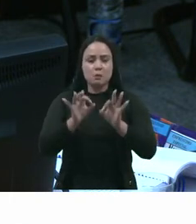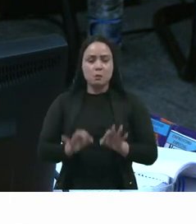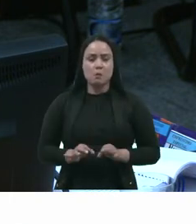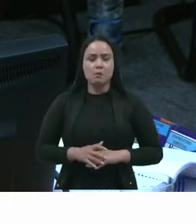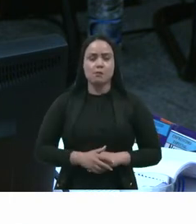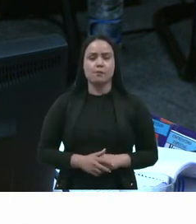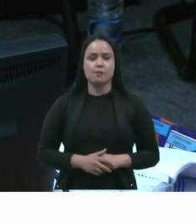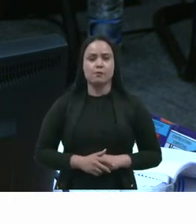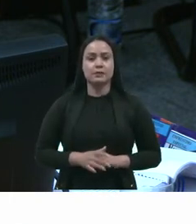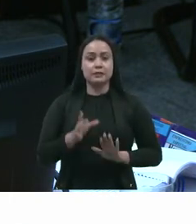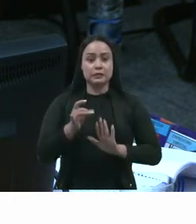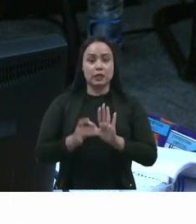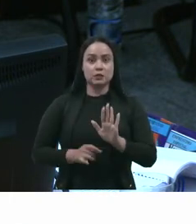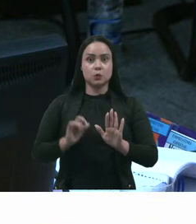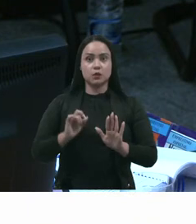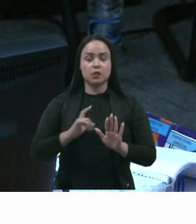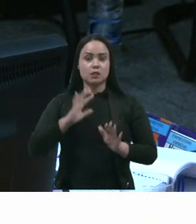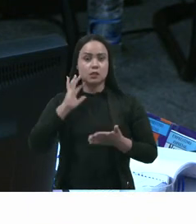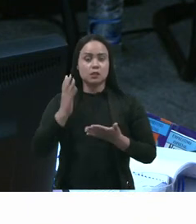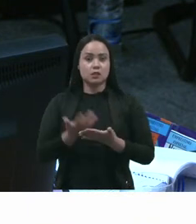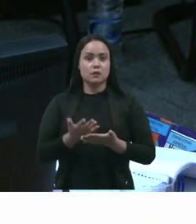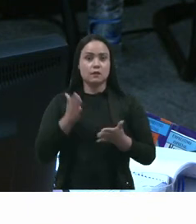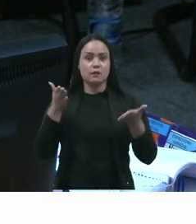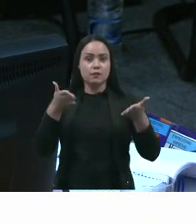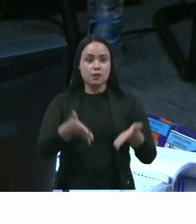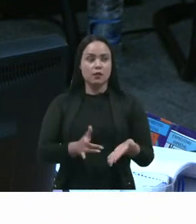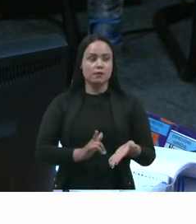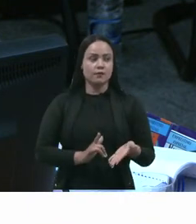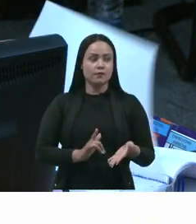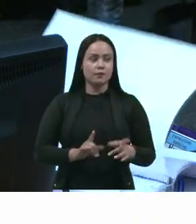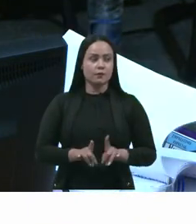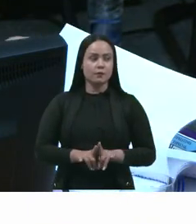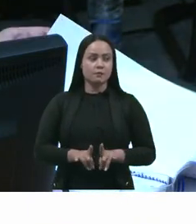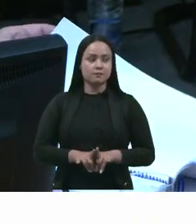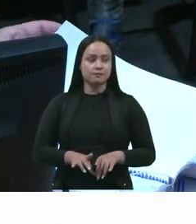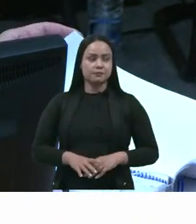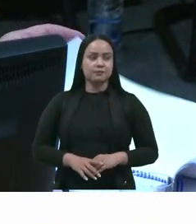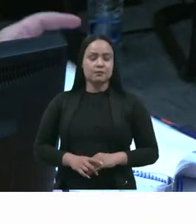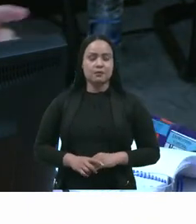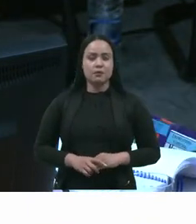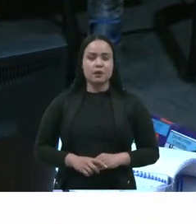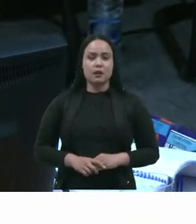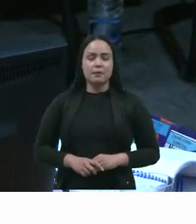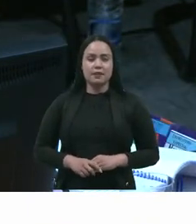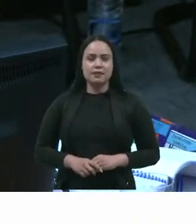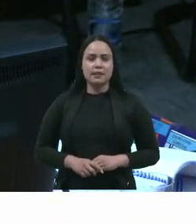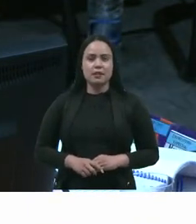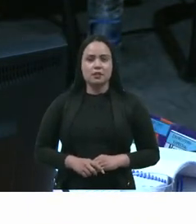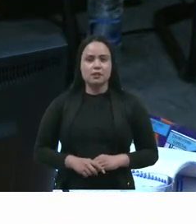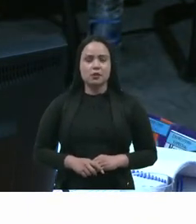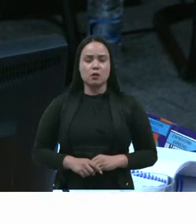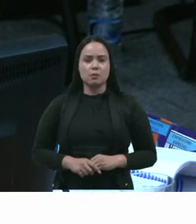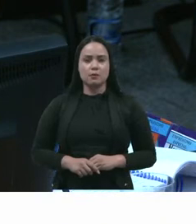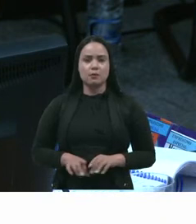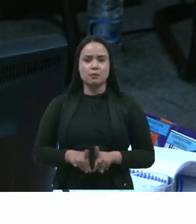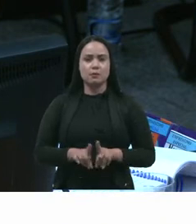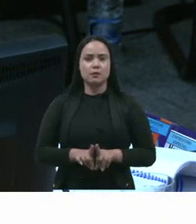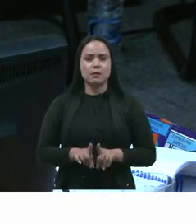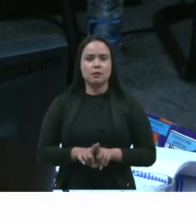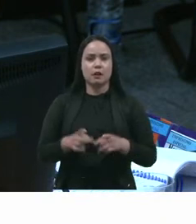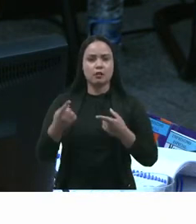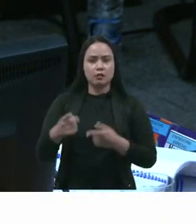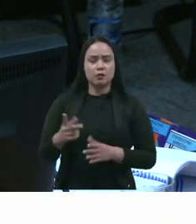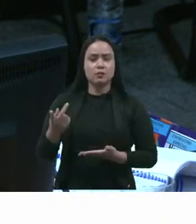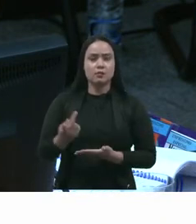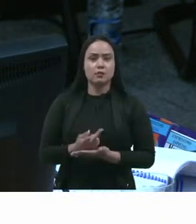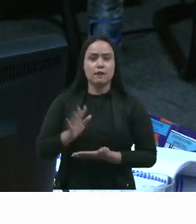disciplinar, destaca-se que o posicionamento favorável à pena mais branda não vincula os julgadores. Ademais, de se notar que o